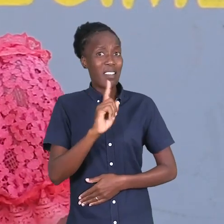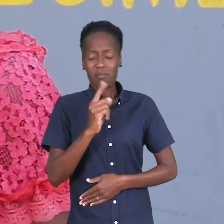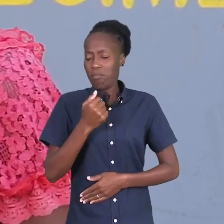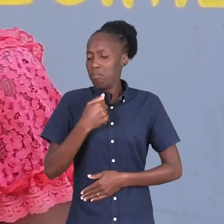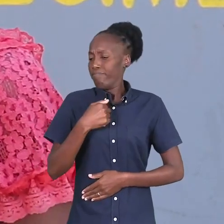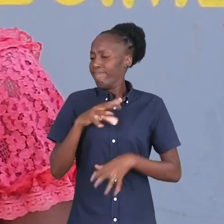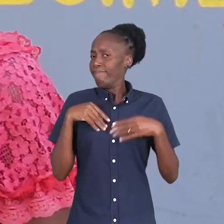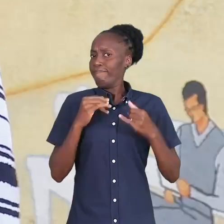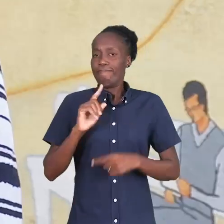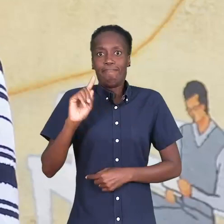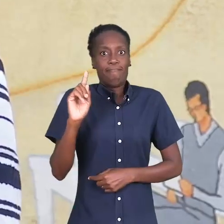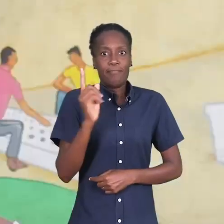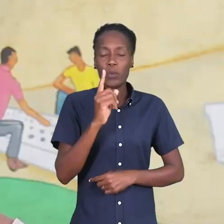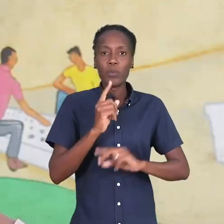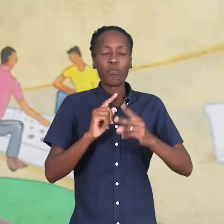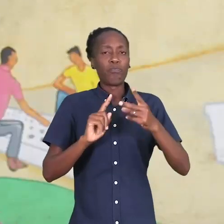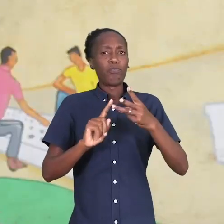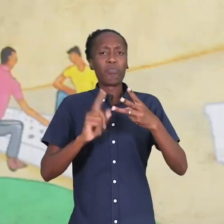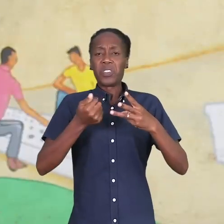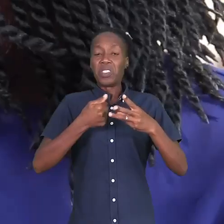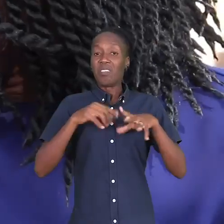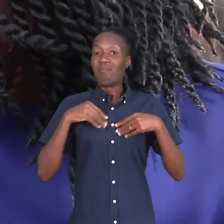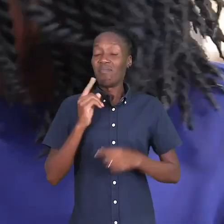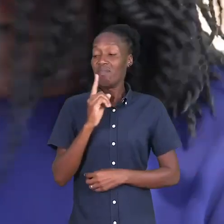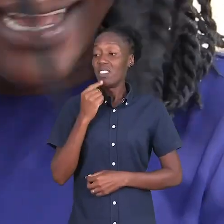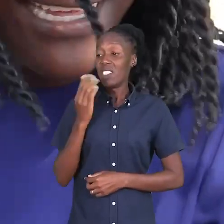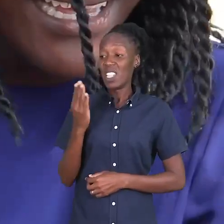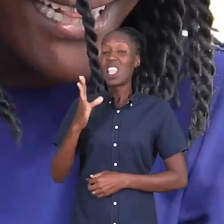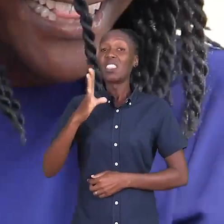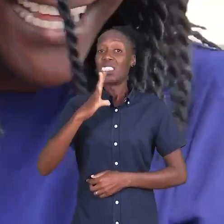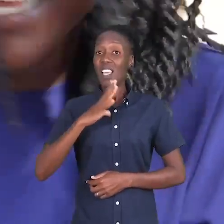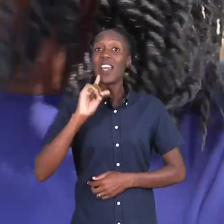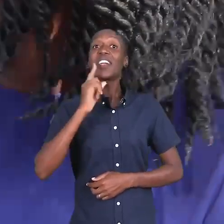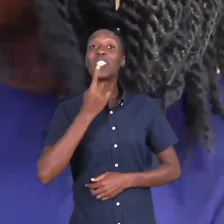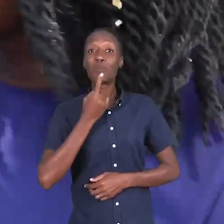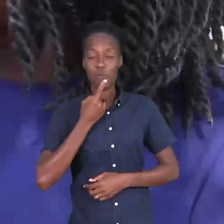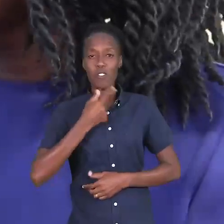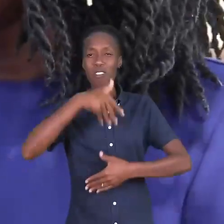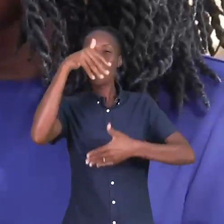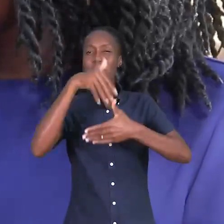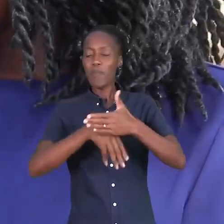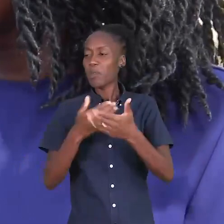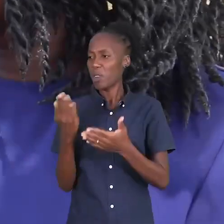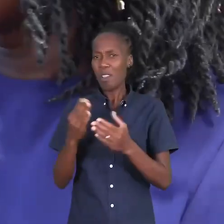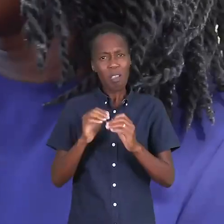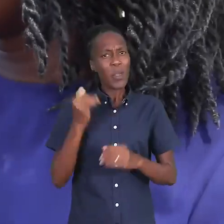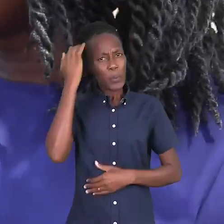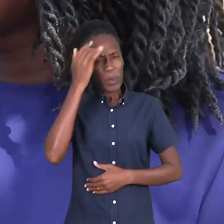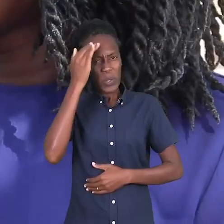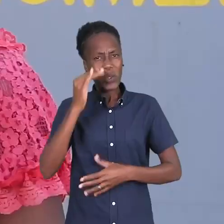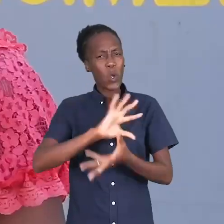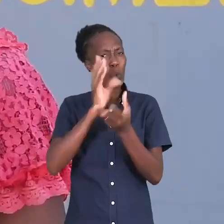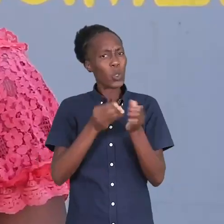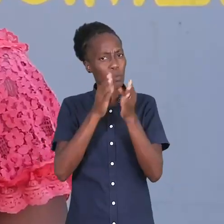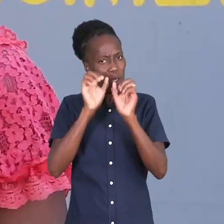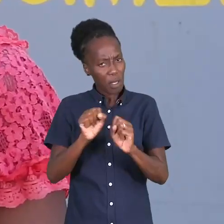não concordo. Não concordo. Não concorda e tem bases fortes para não o fazer. Eu acho que todo